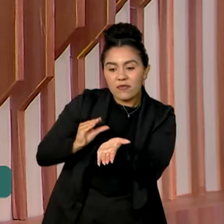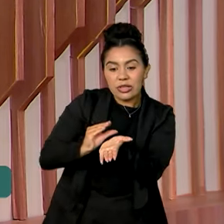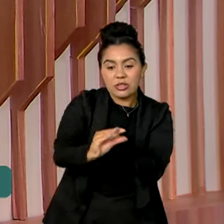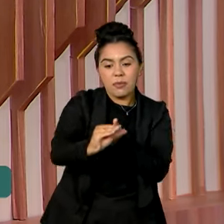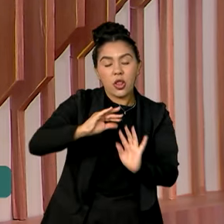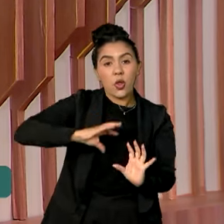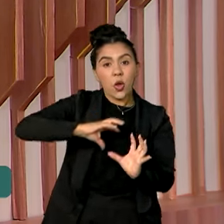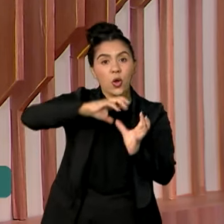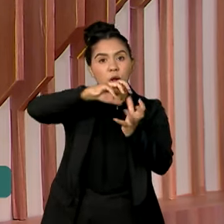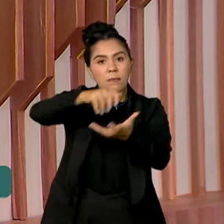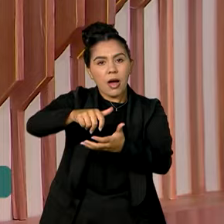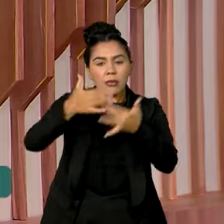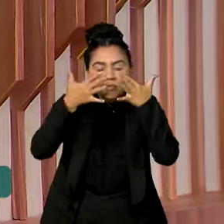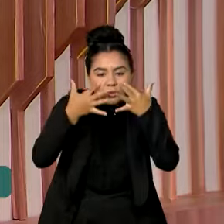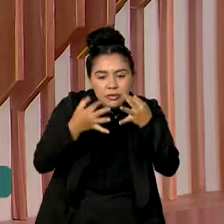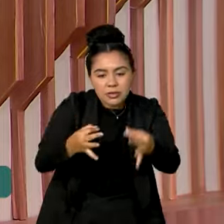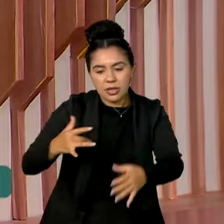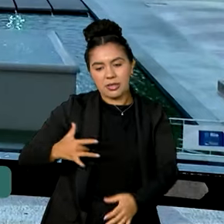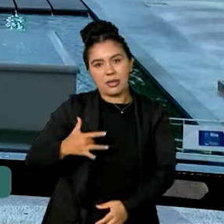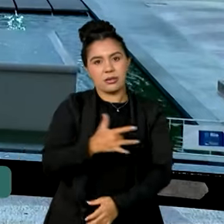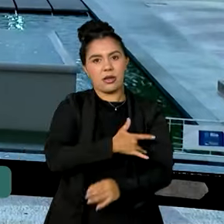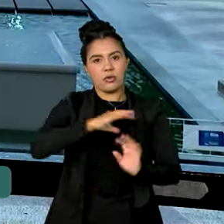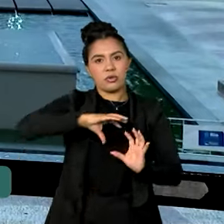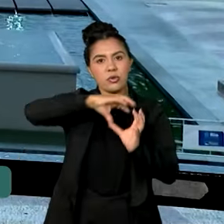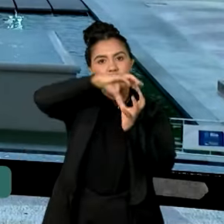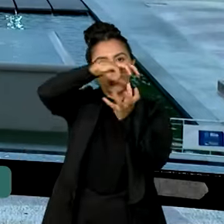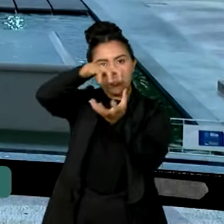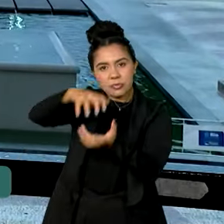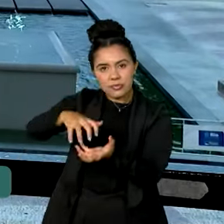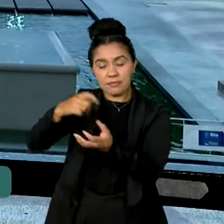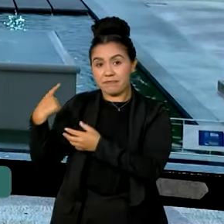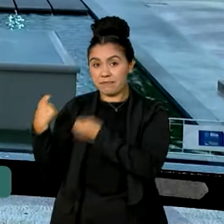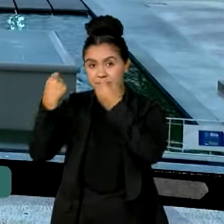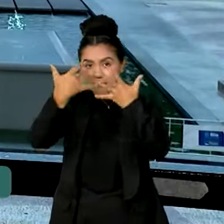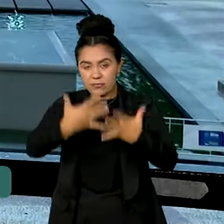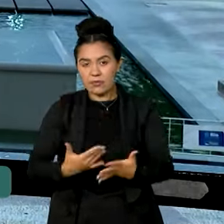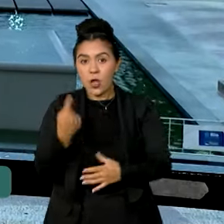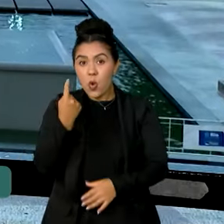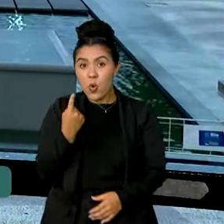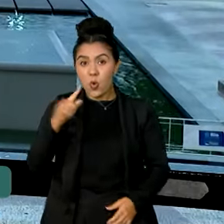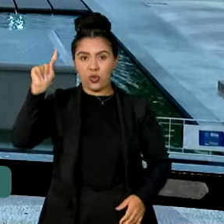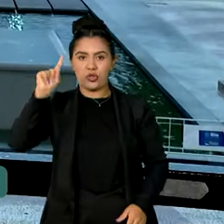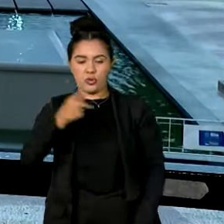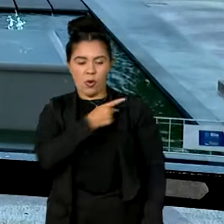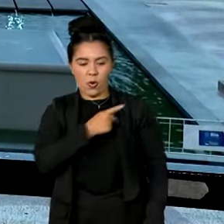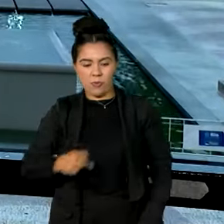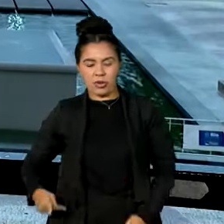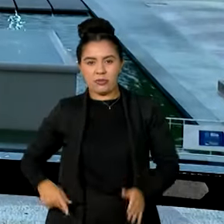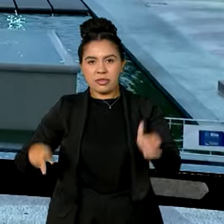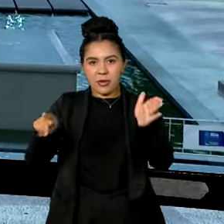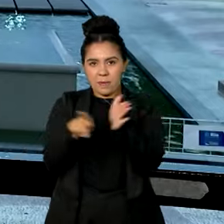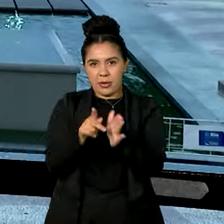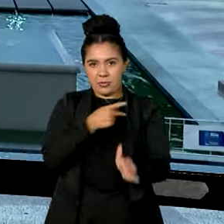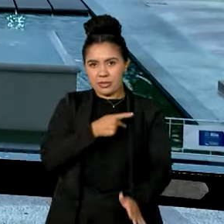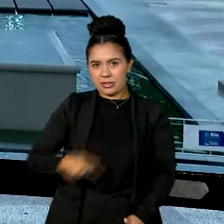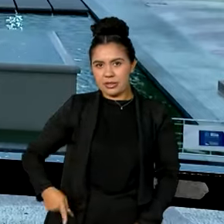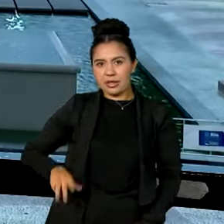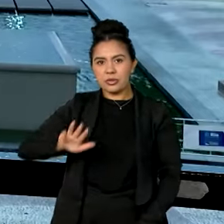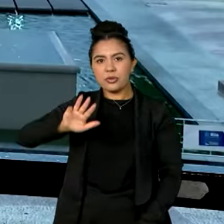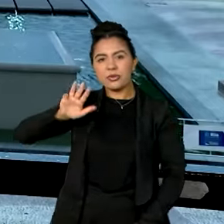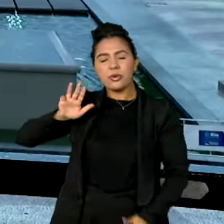preservação da saúde em todo o mundo. Último compromisso do presidente Lula aqui no Rio de Janeiro foi o anúncio